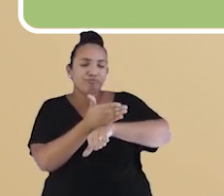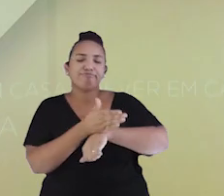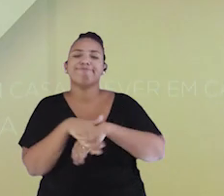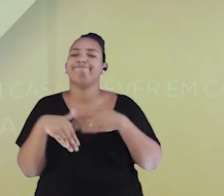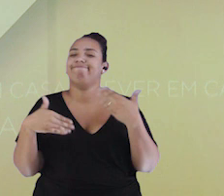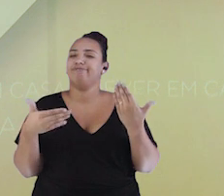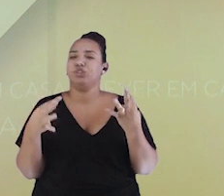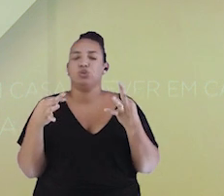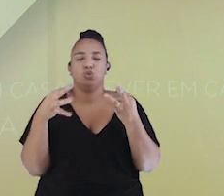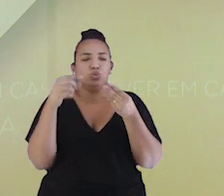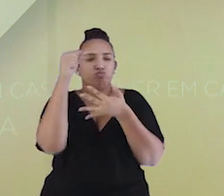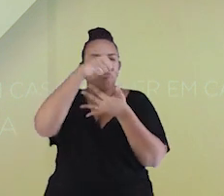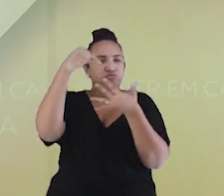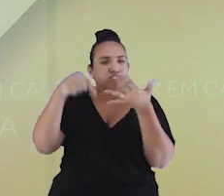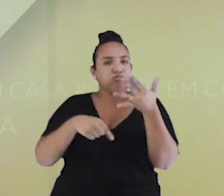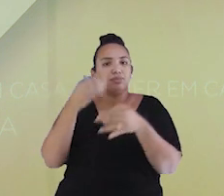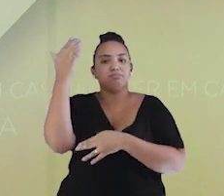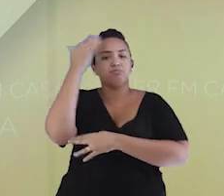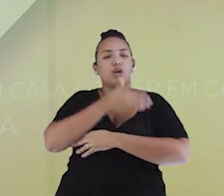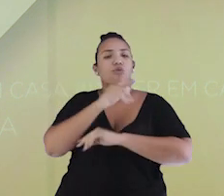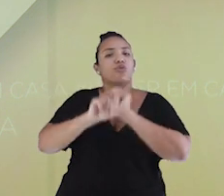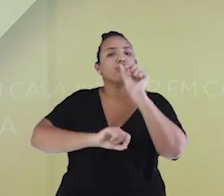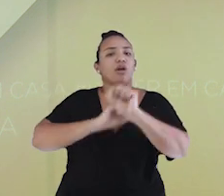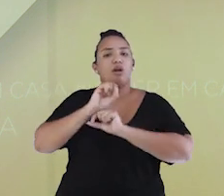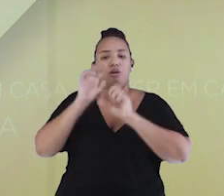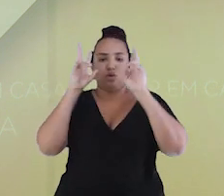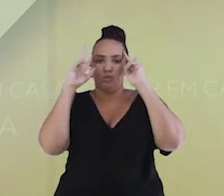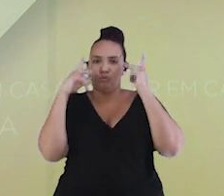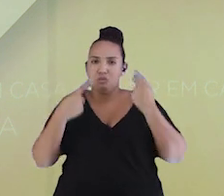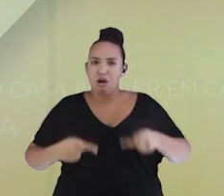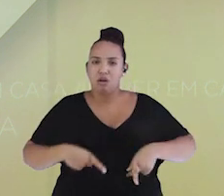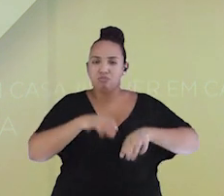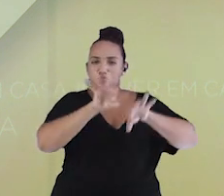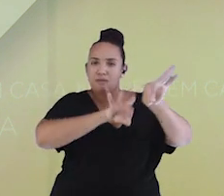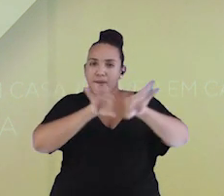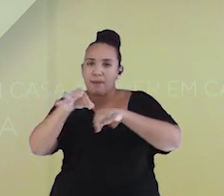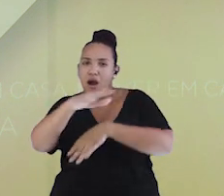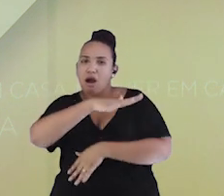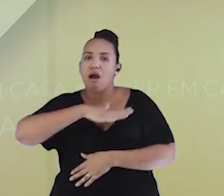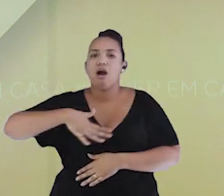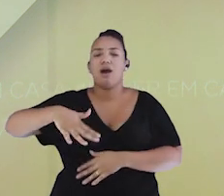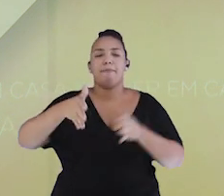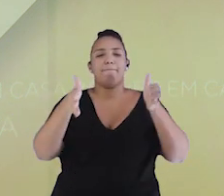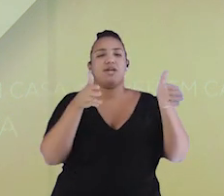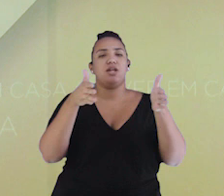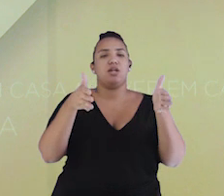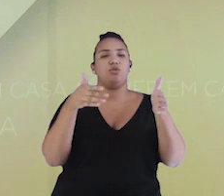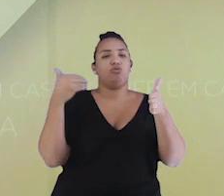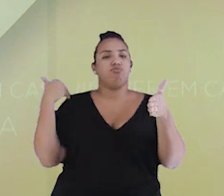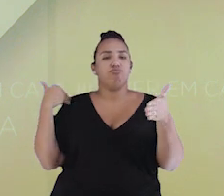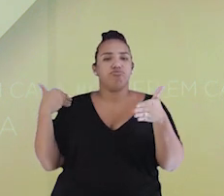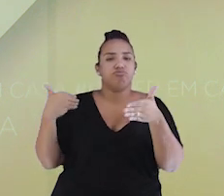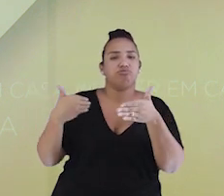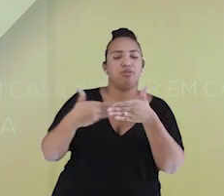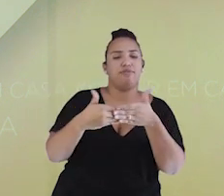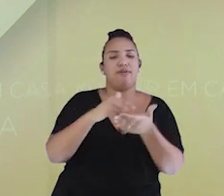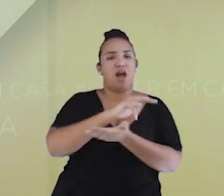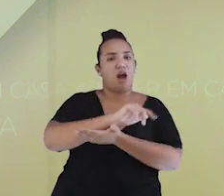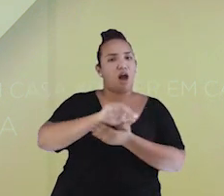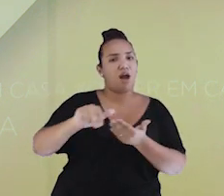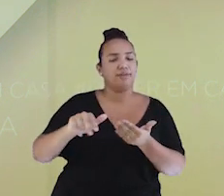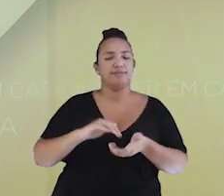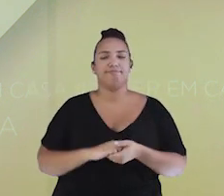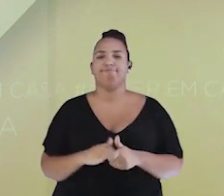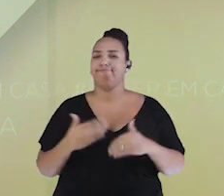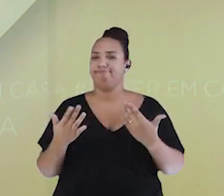montanha. Todas essas evidências que nos mostram como o ser humano organiza o espaço em diferentes